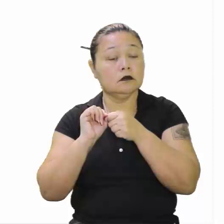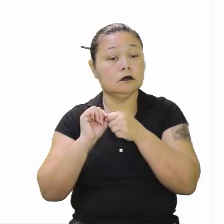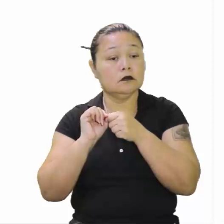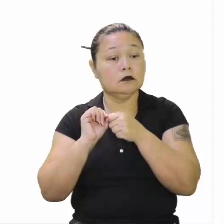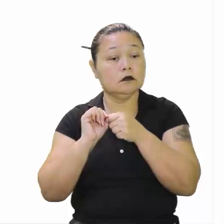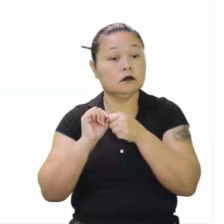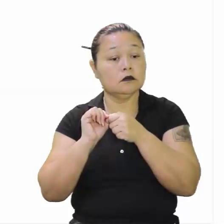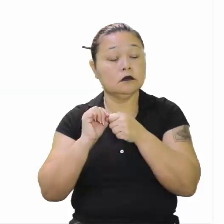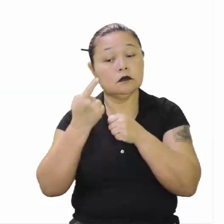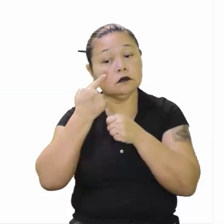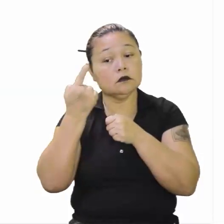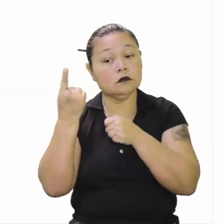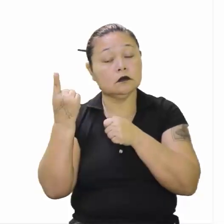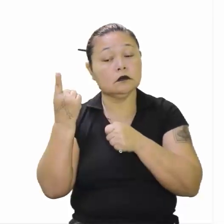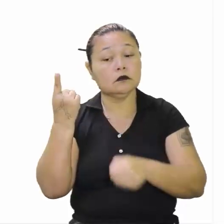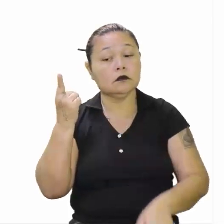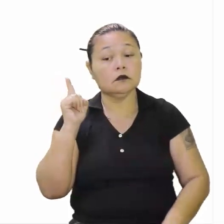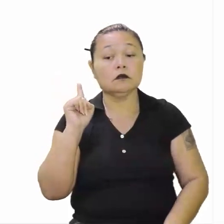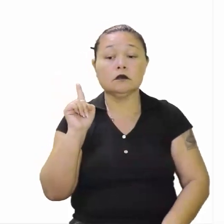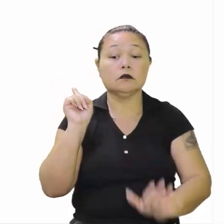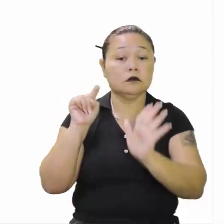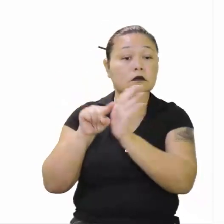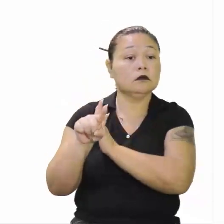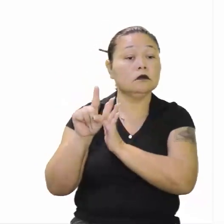só para você abordar aqui um pouquinho na questão,